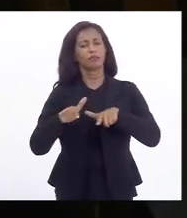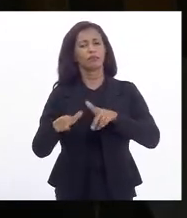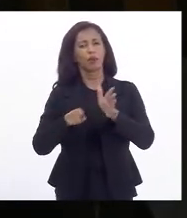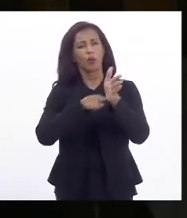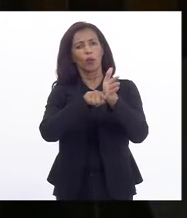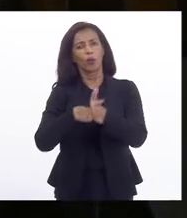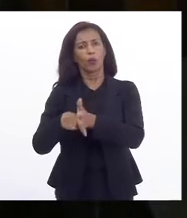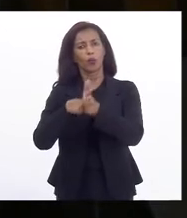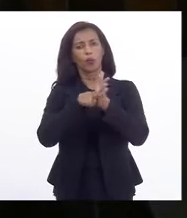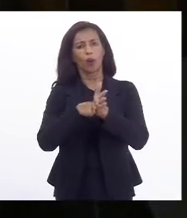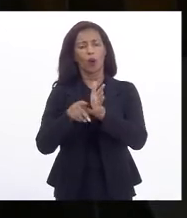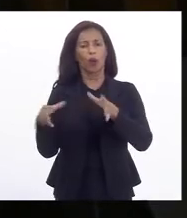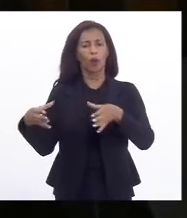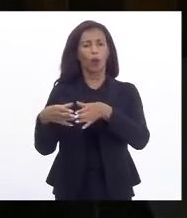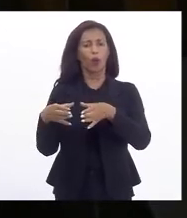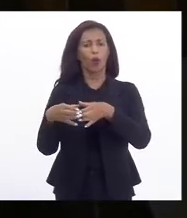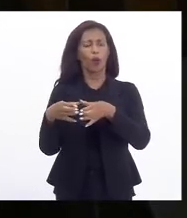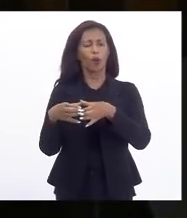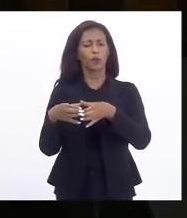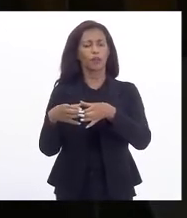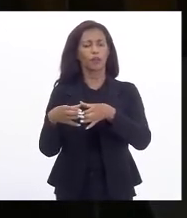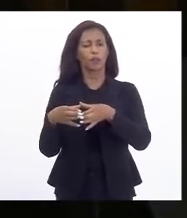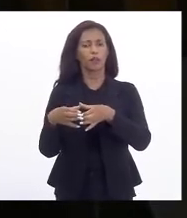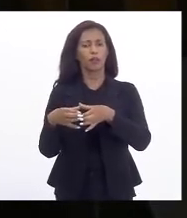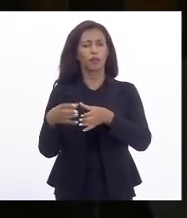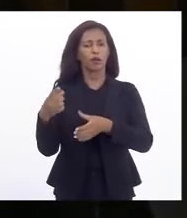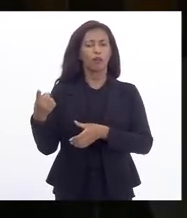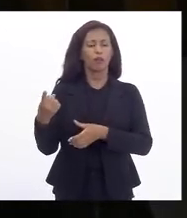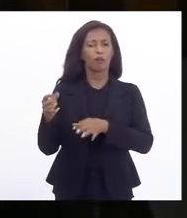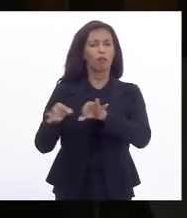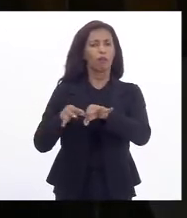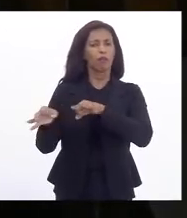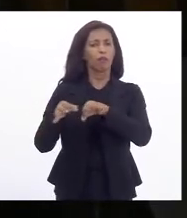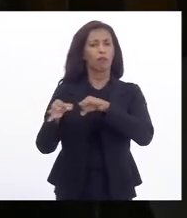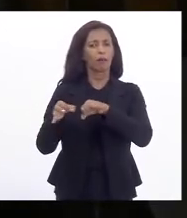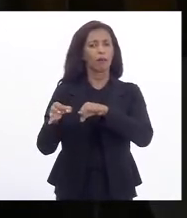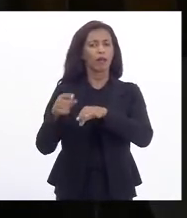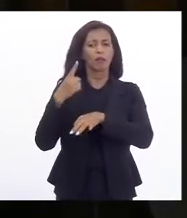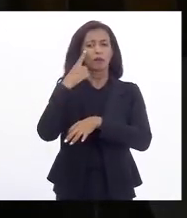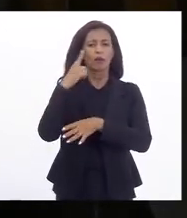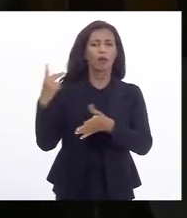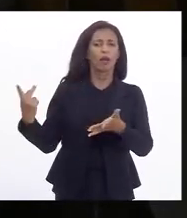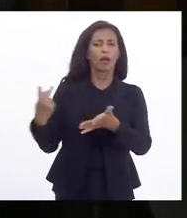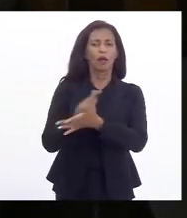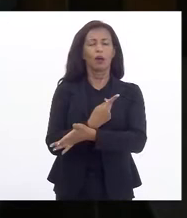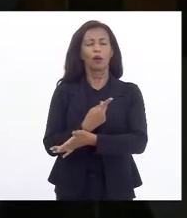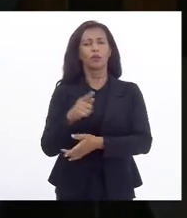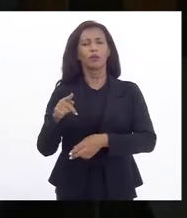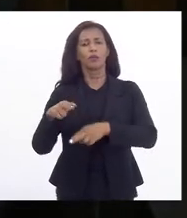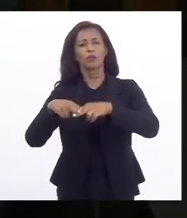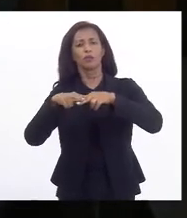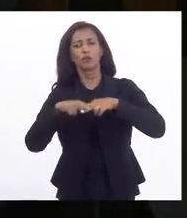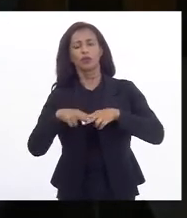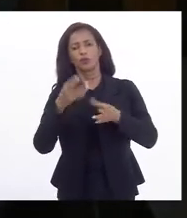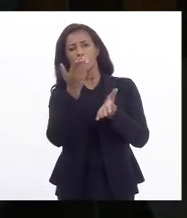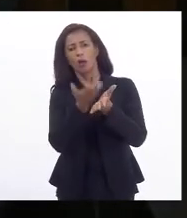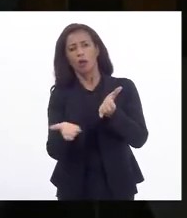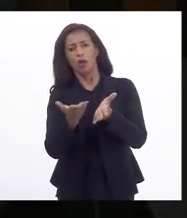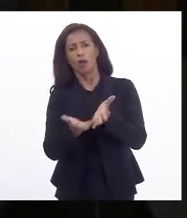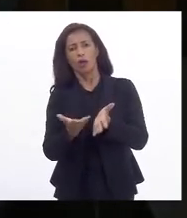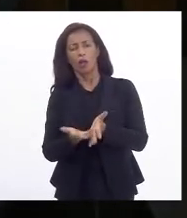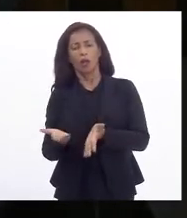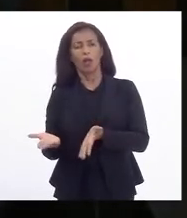da comissão parlamentar de inquérito instituída para apurar as causas das perdas